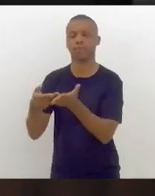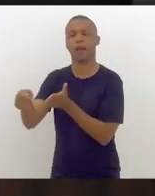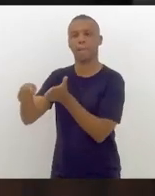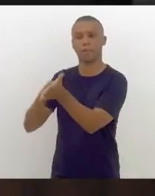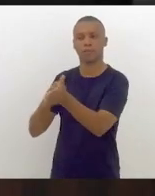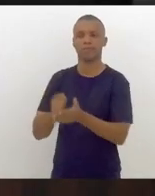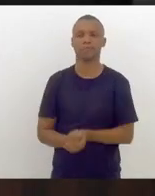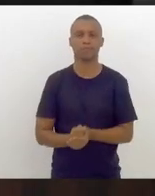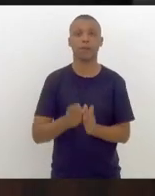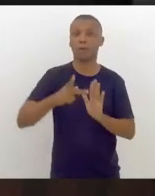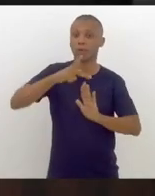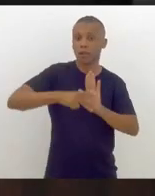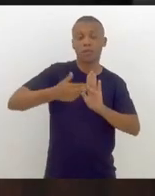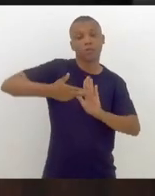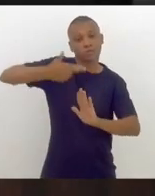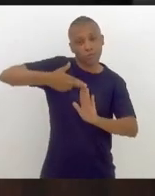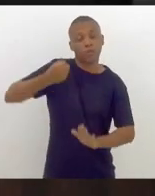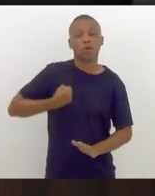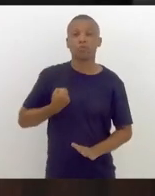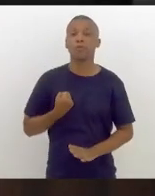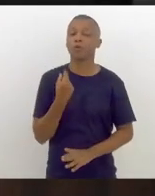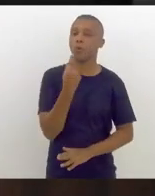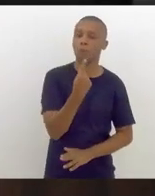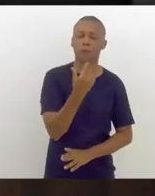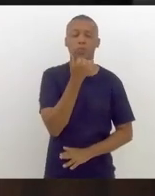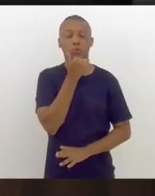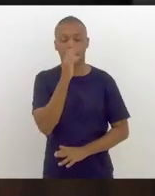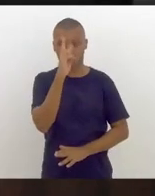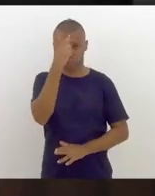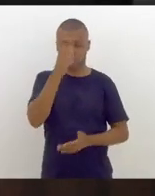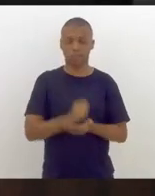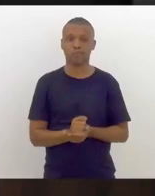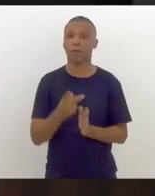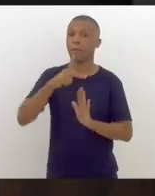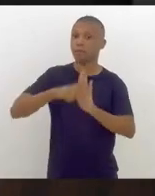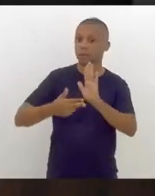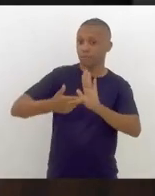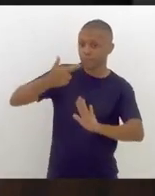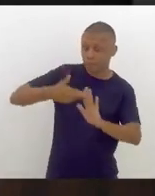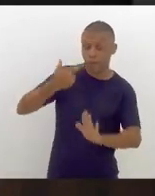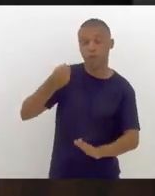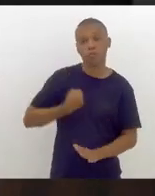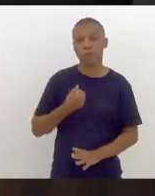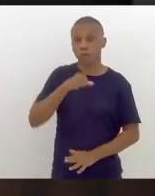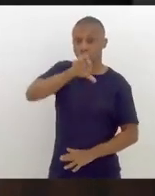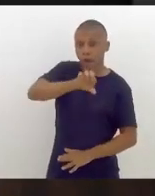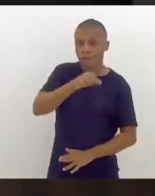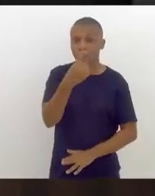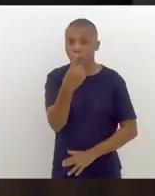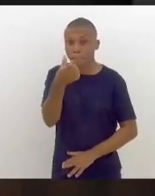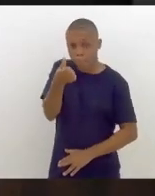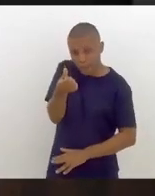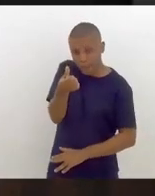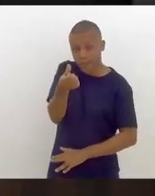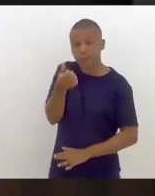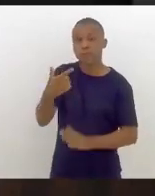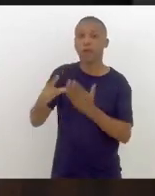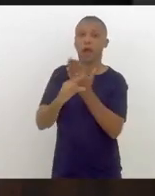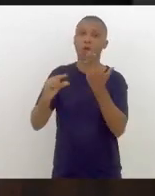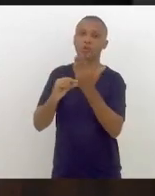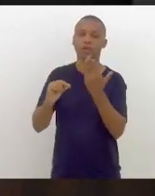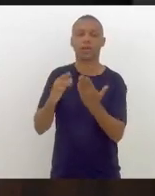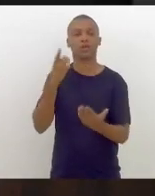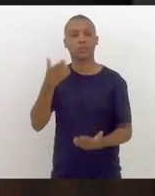projeto resolução número um perdão projeto de resolução 916 de 21 de autoria Deputado André